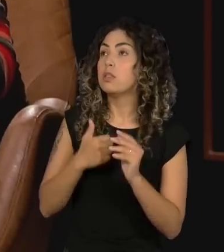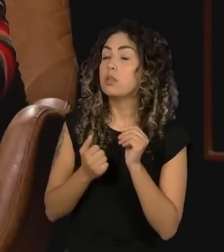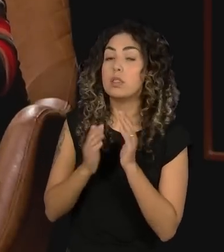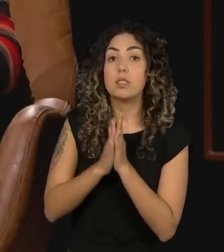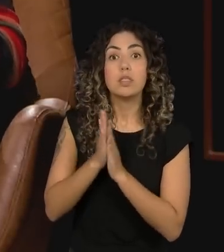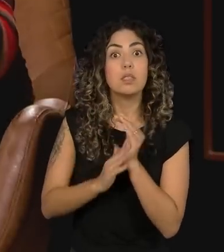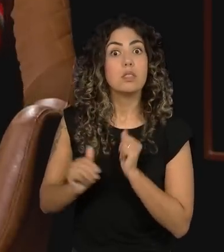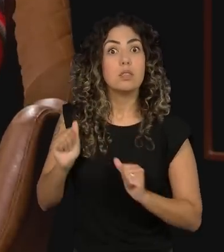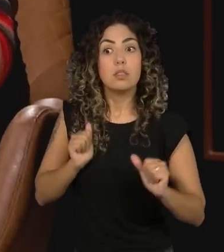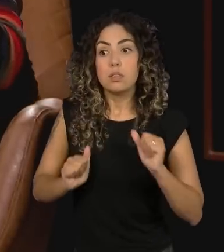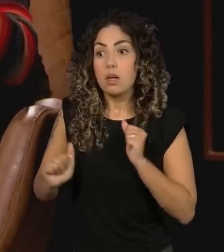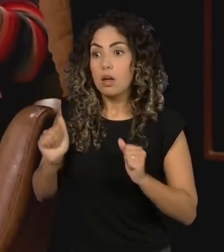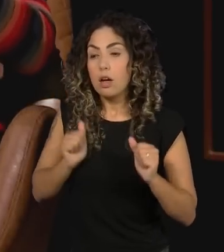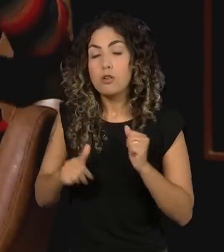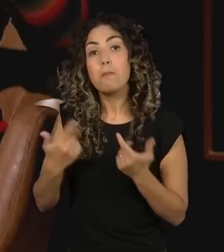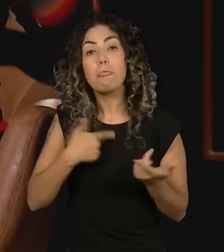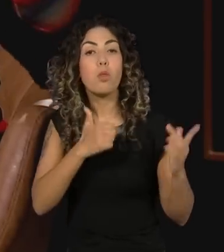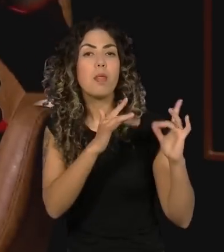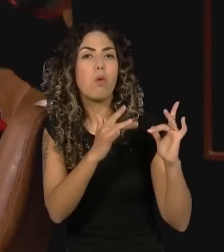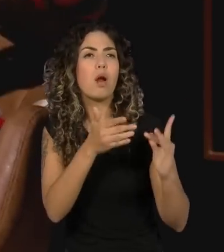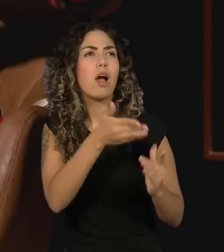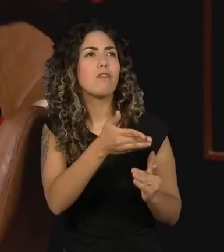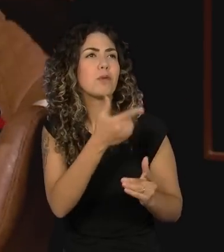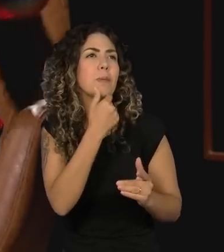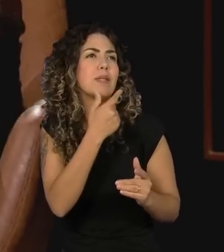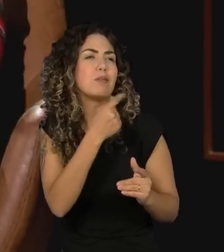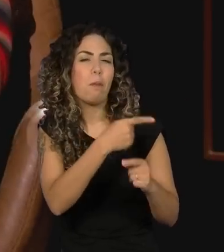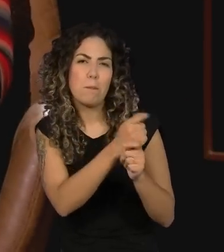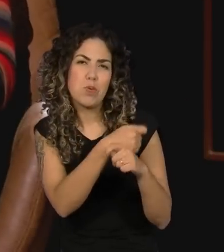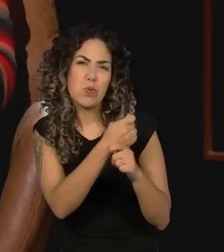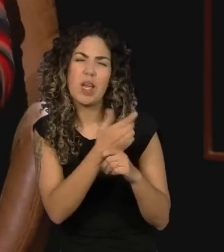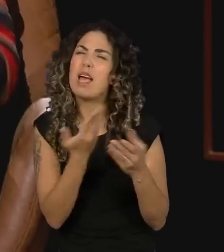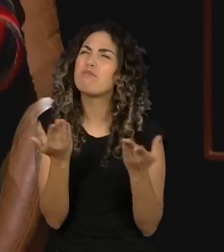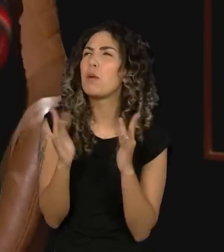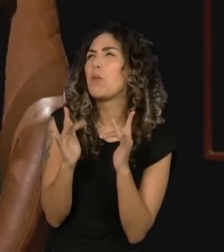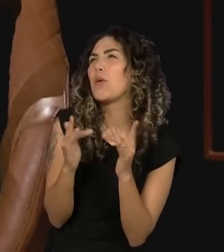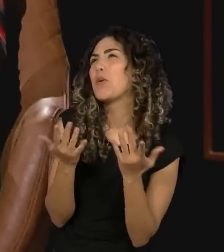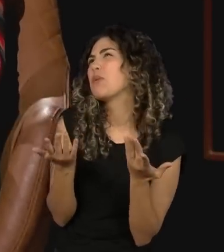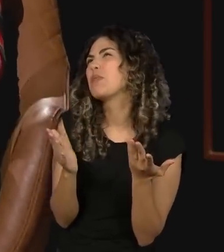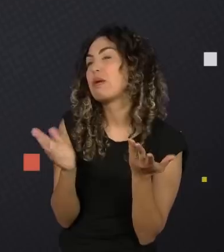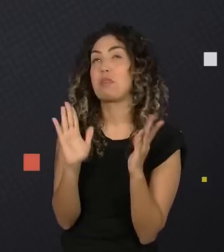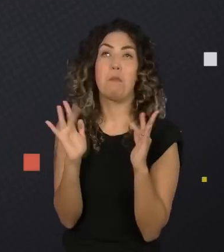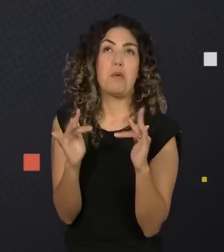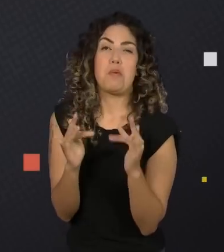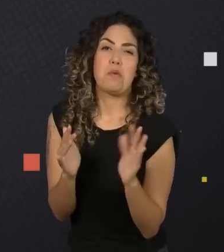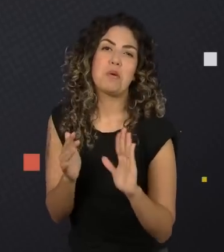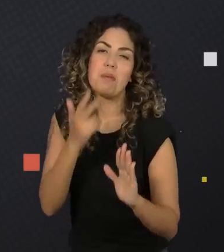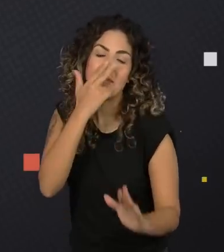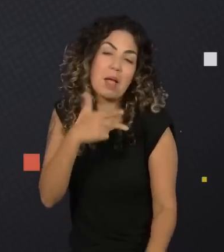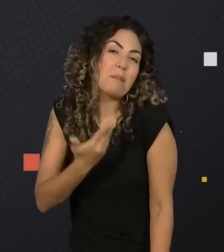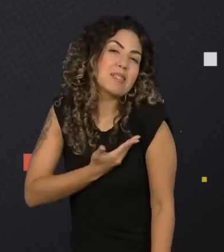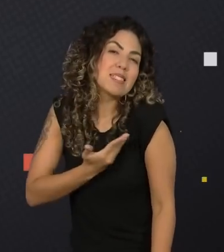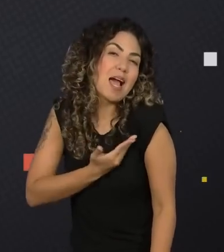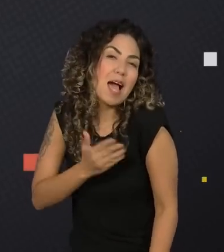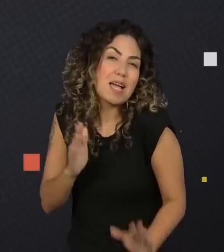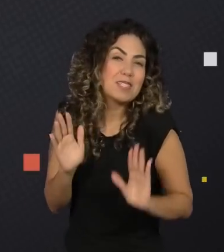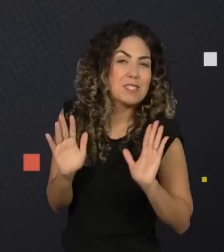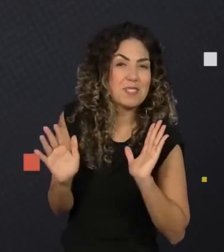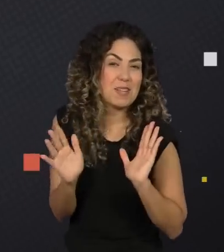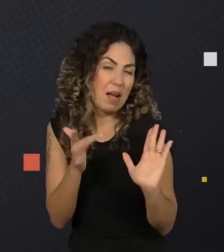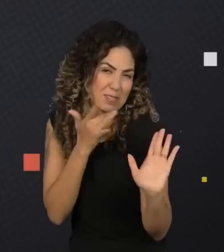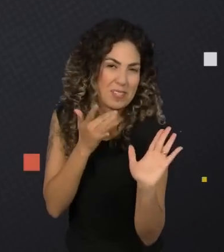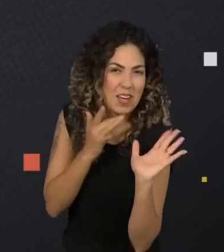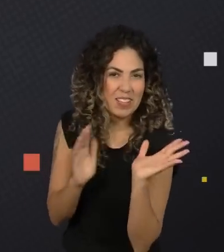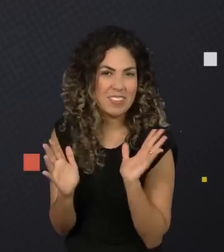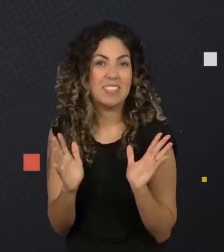namorava um cara da PUC, era um namoro, amizade colorida, que na época a gente chamava. E ele fazia